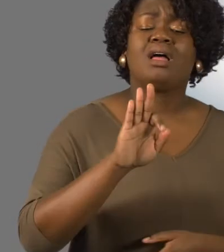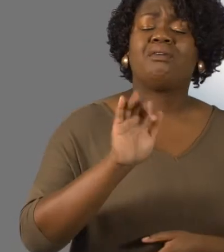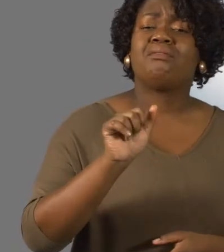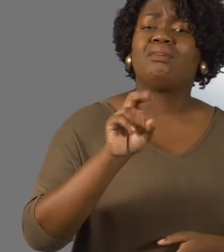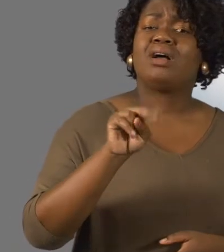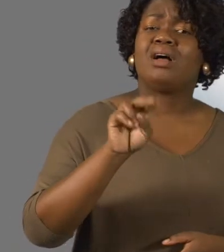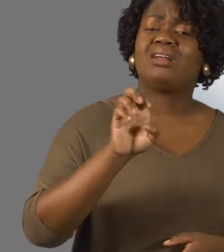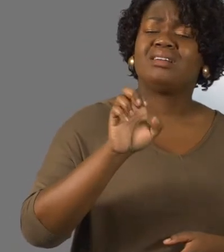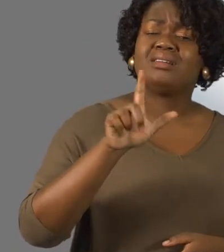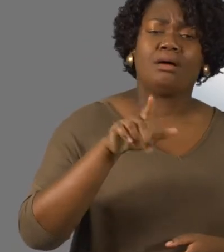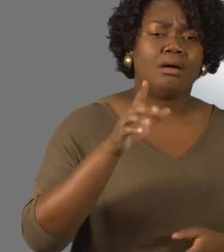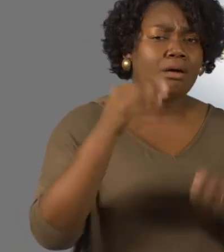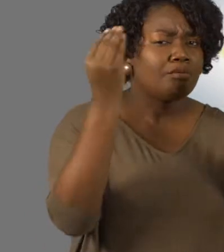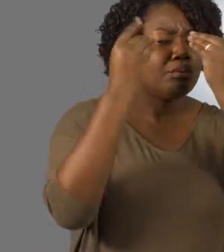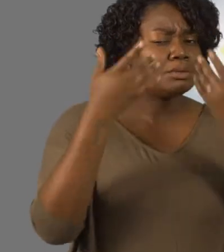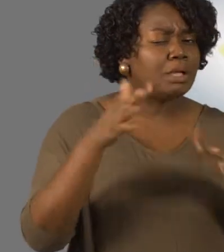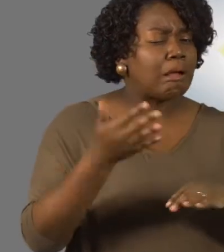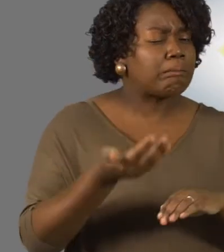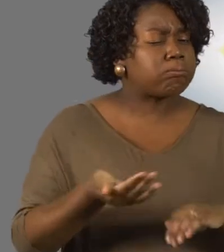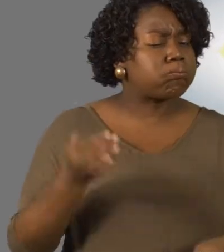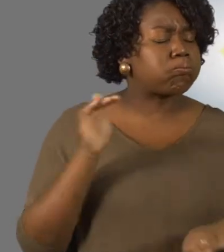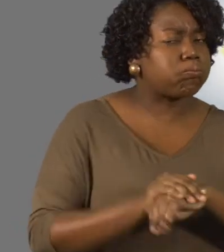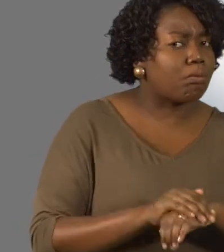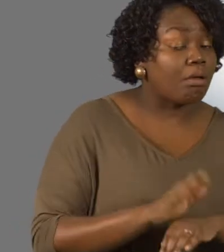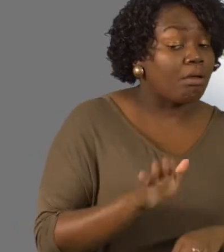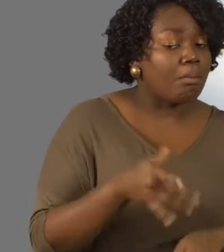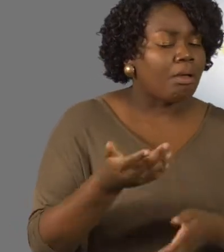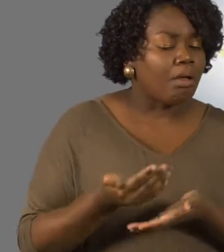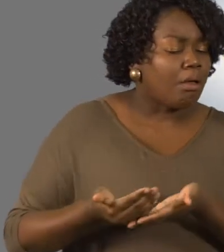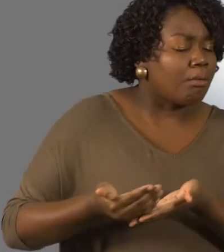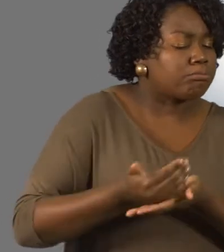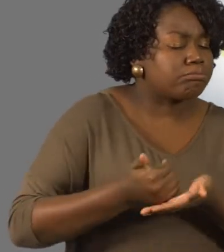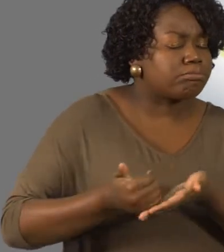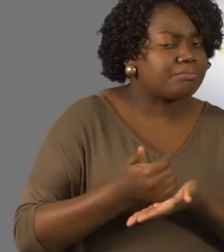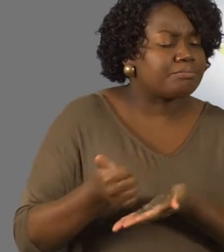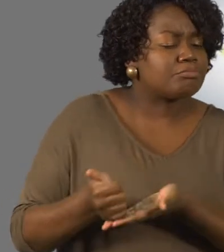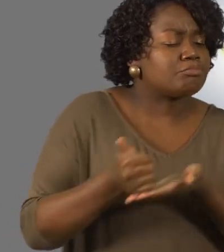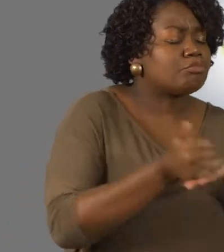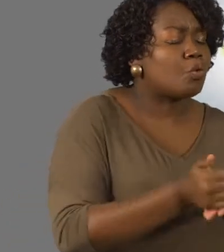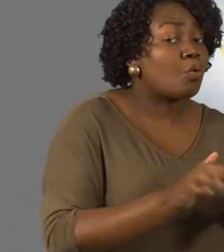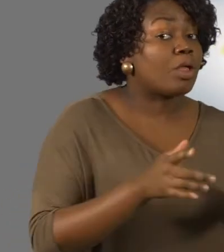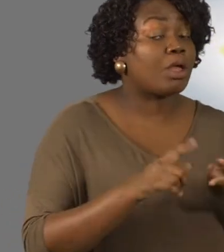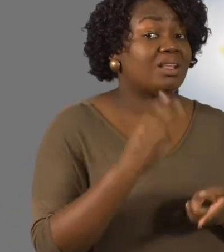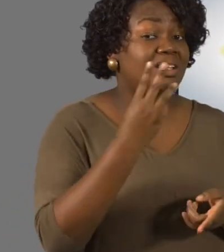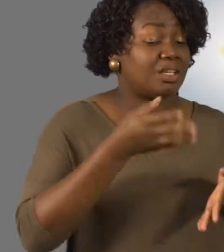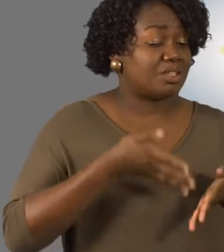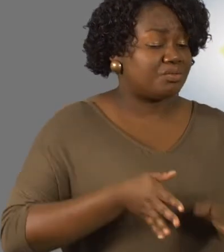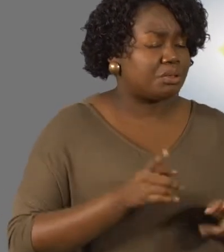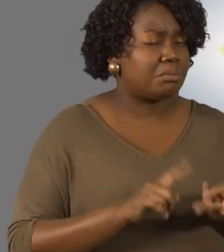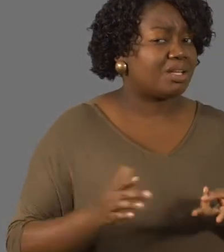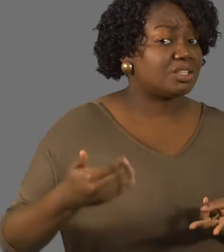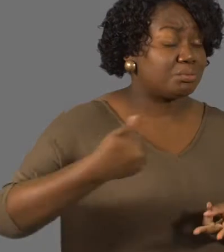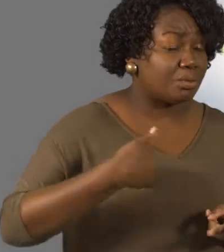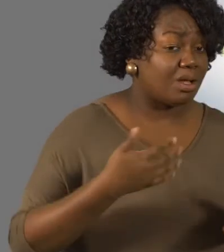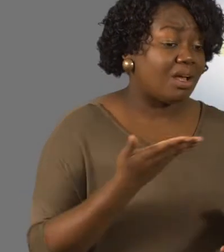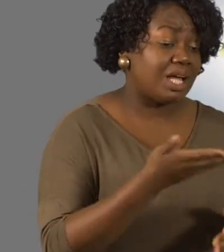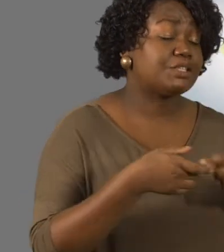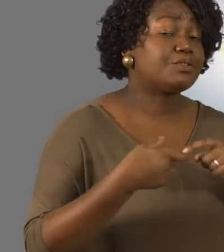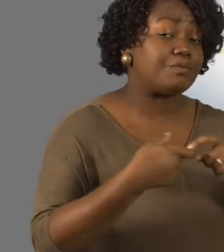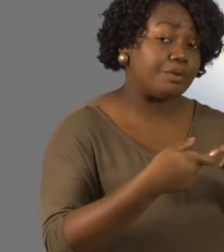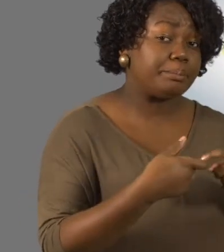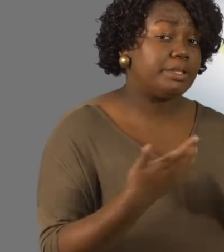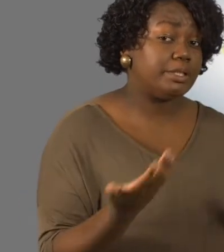Fanuel beneficiou de uma formação profissionalizante e hoje desenvolve o seu próprio negócio, graças ao qual